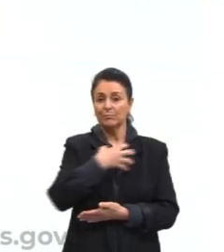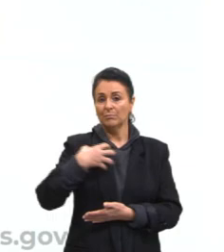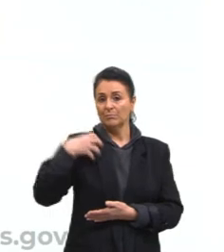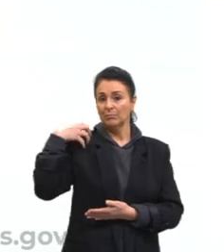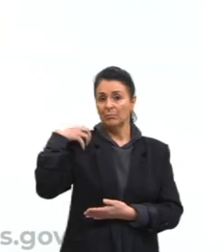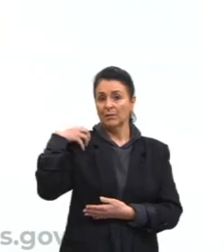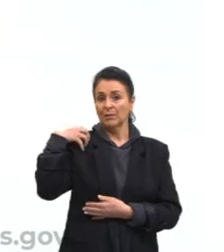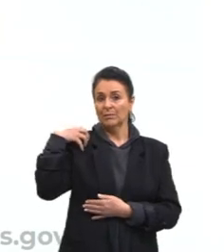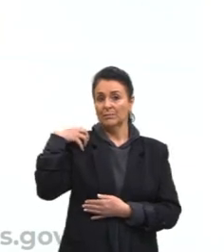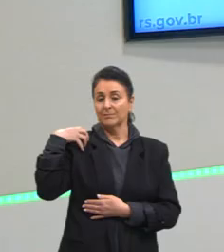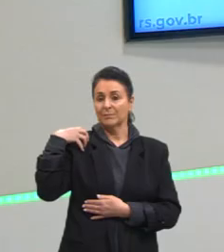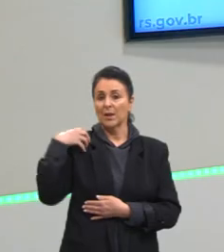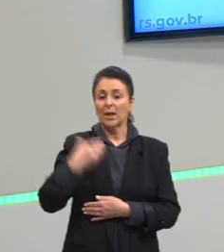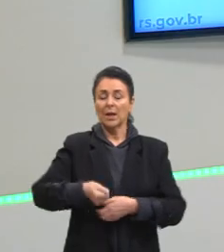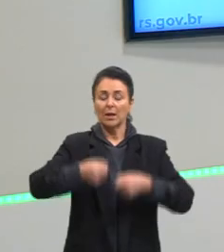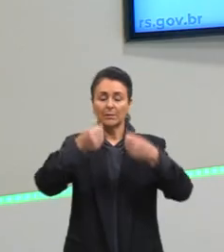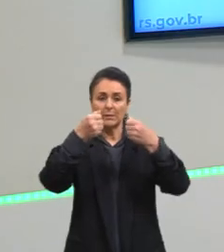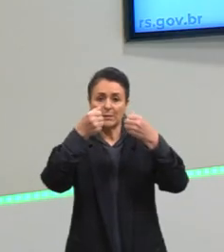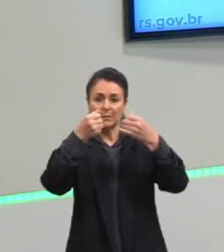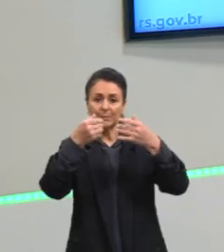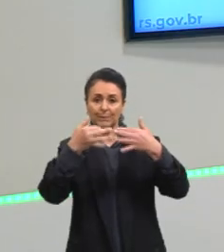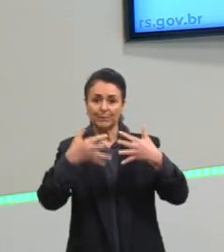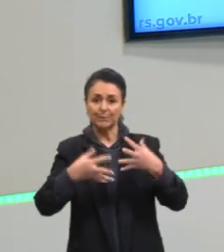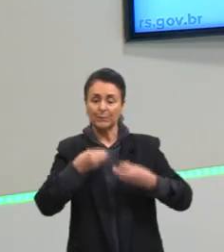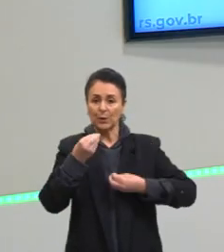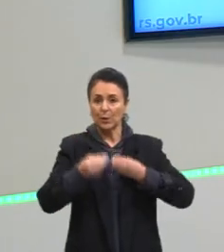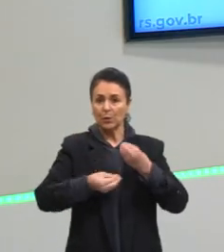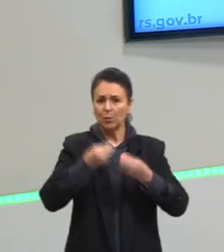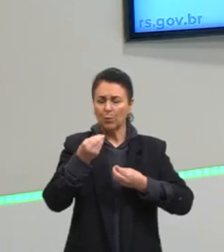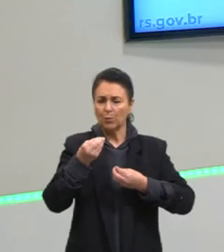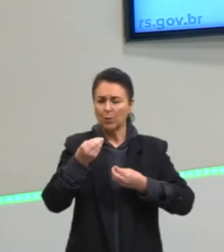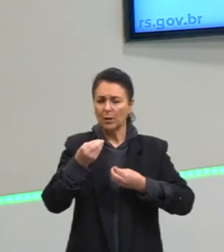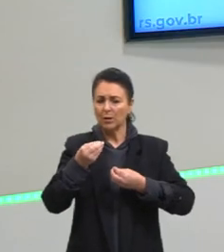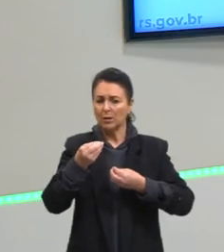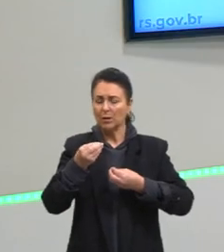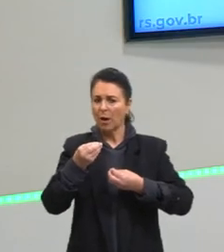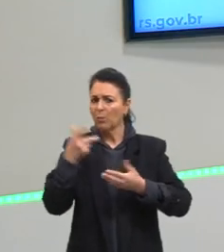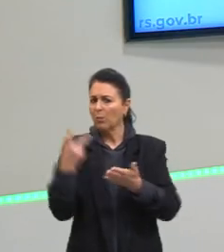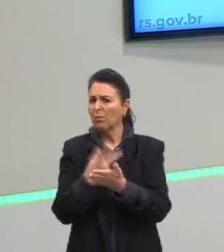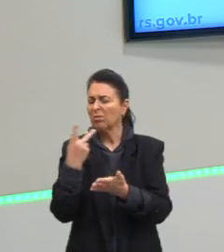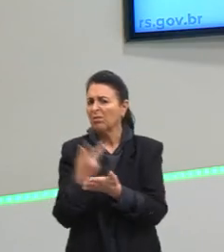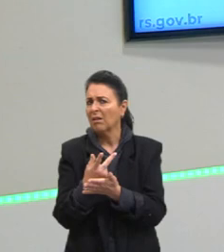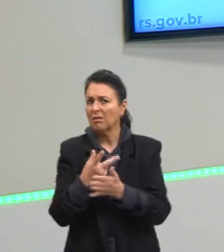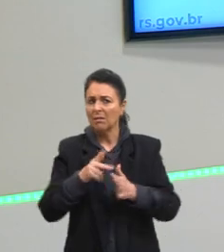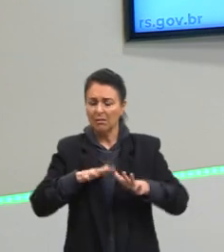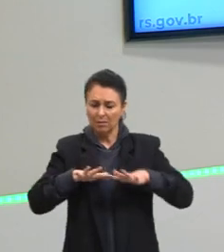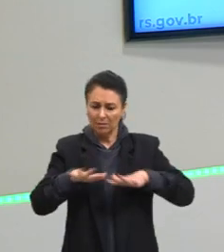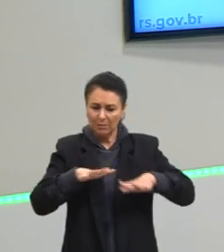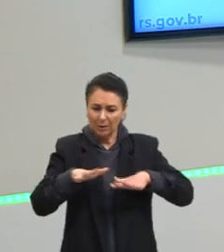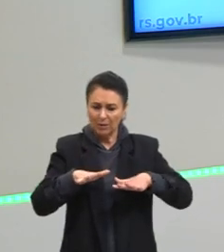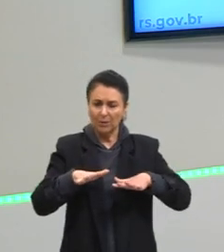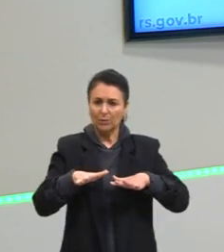vai justificar como ocorre esse movimento né desse ato para potência do da potência para o ato